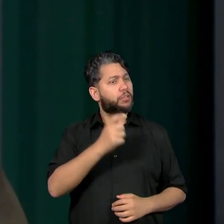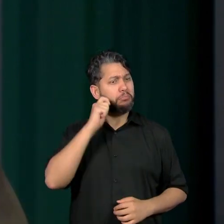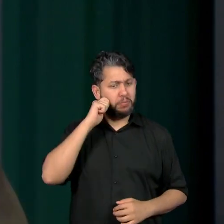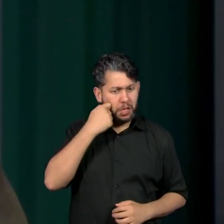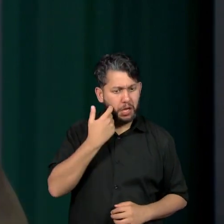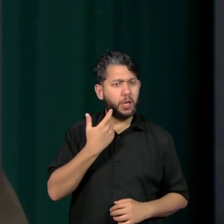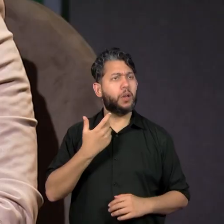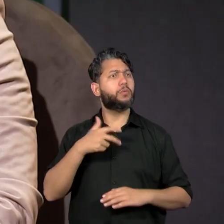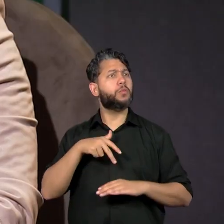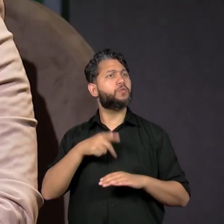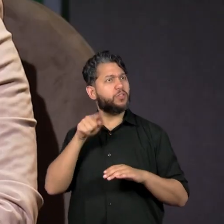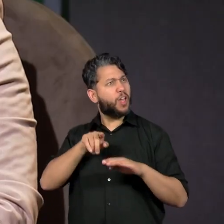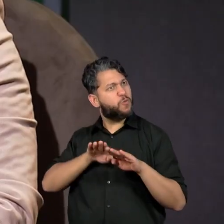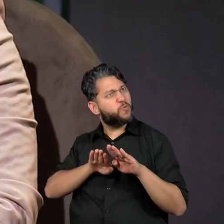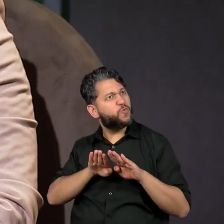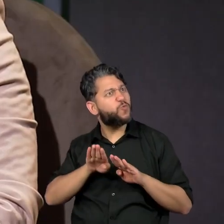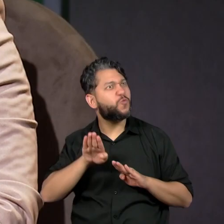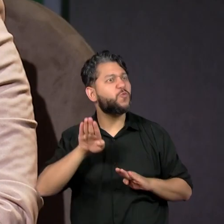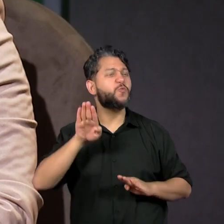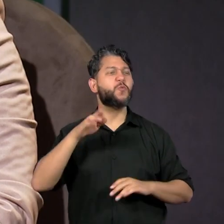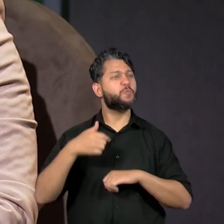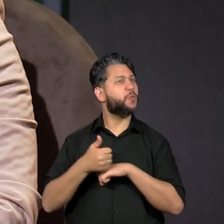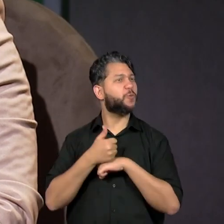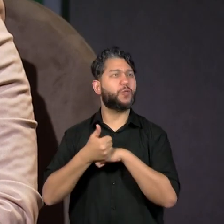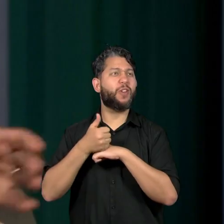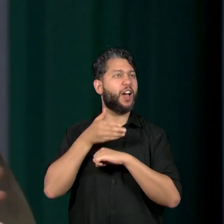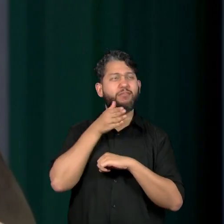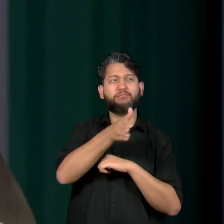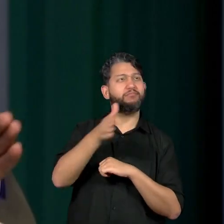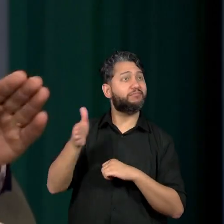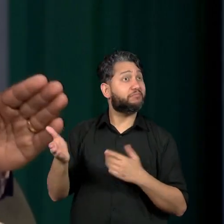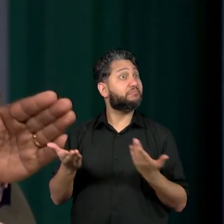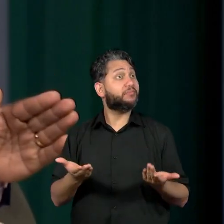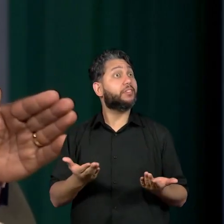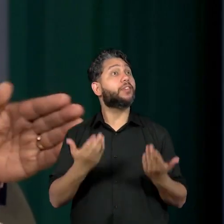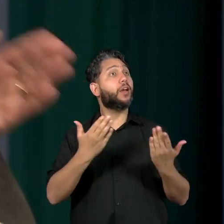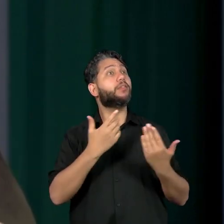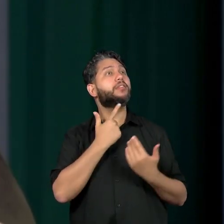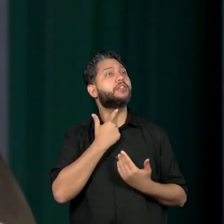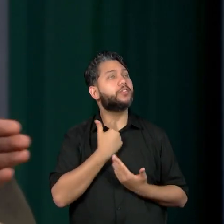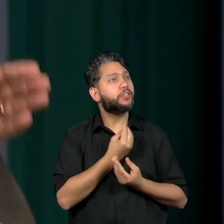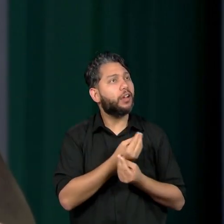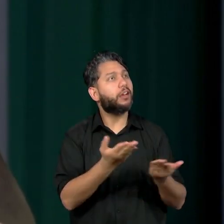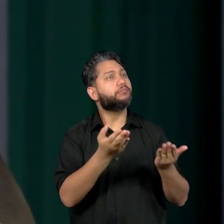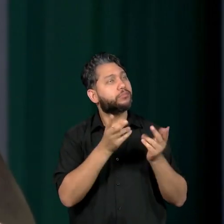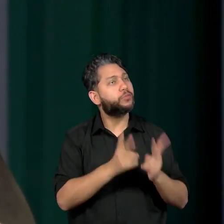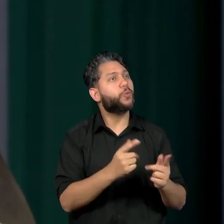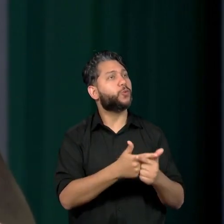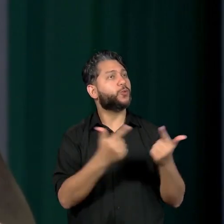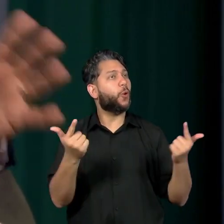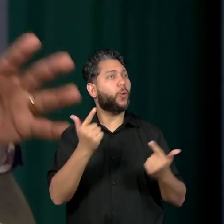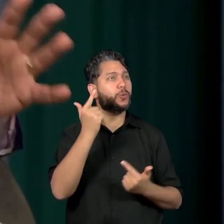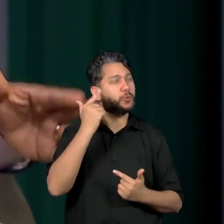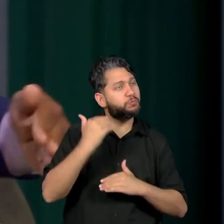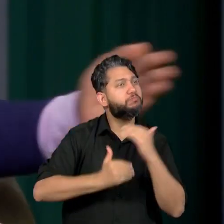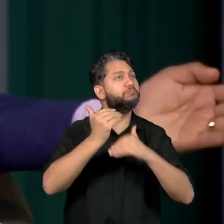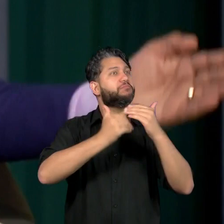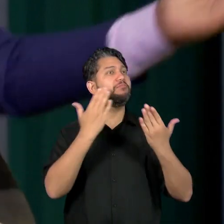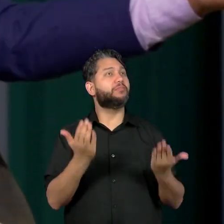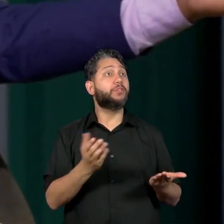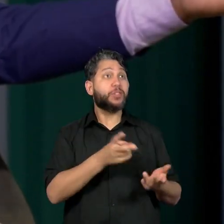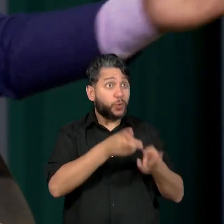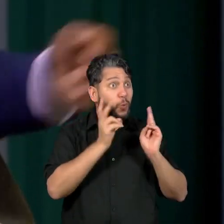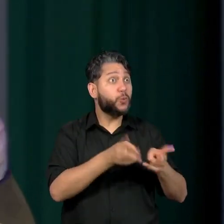está voando para todos os ambientes corporativos e queremos desejar mais sorte, mais sucesso e que você